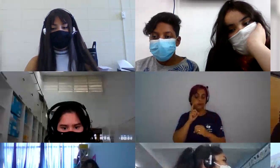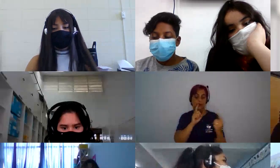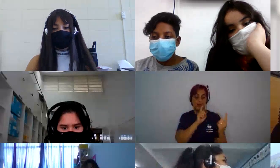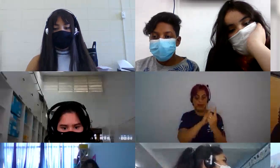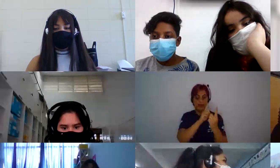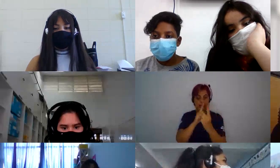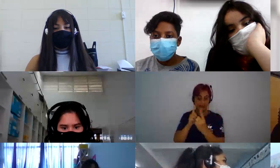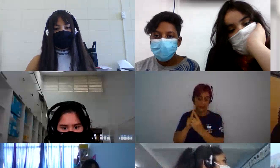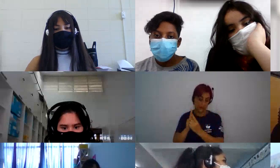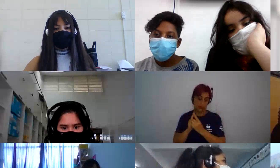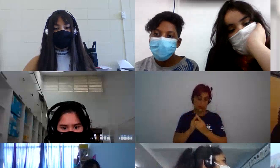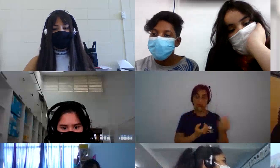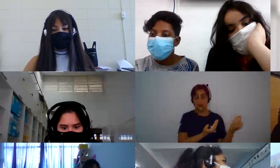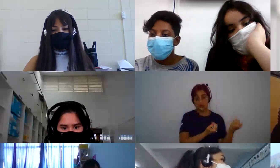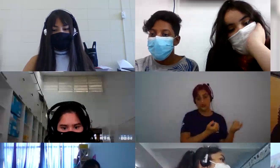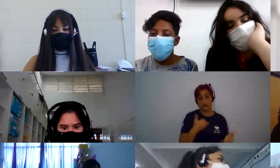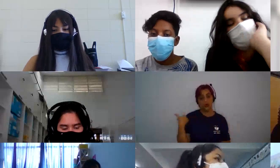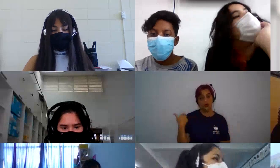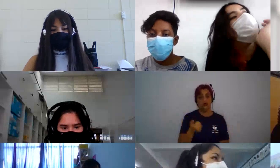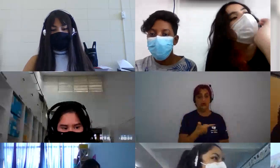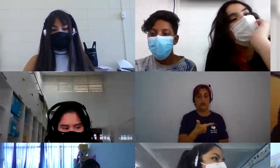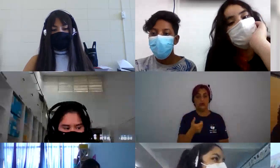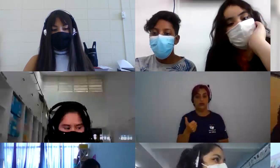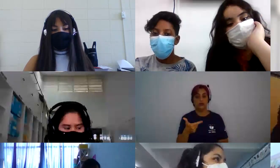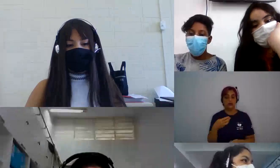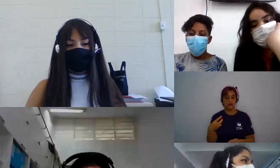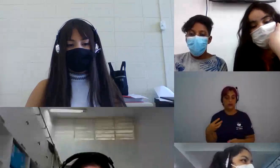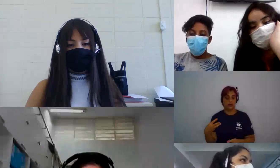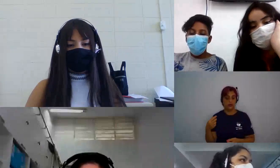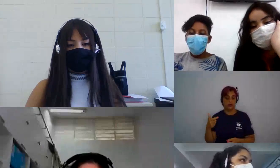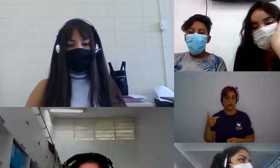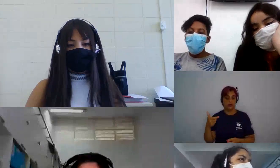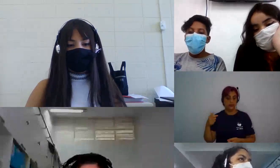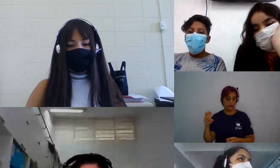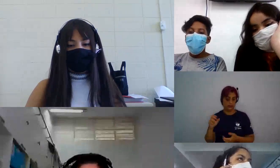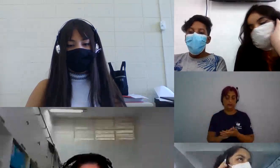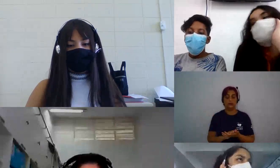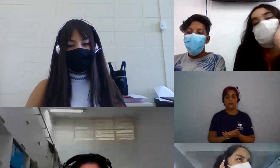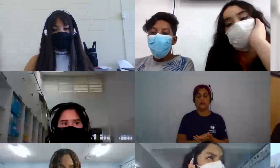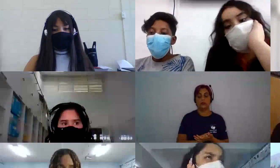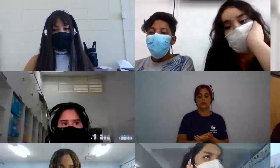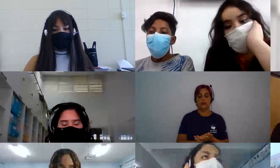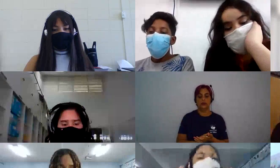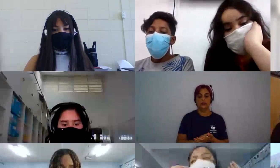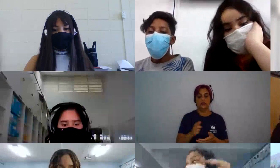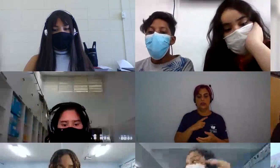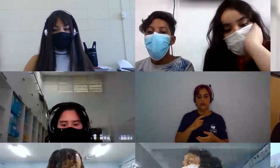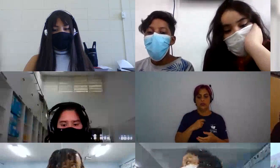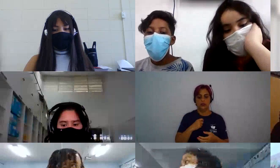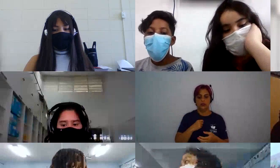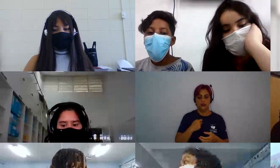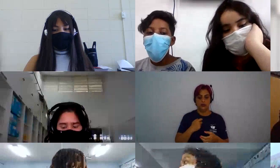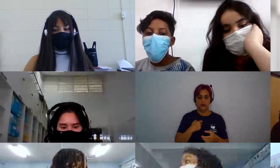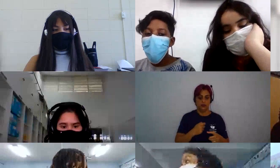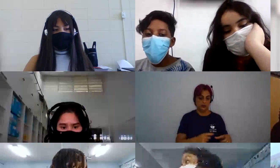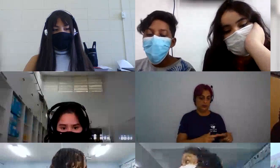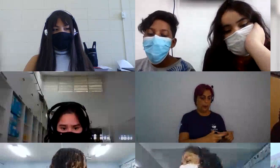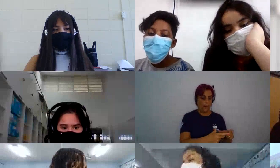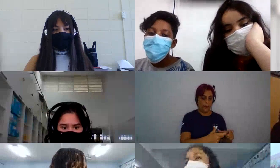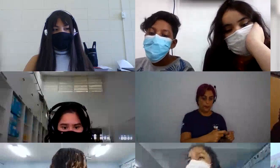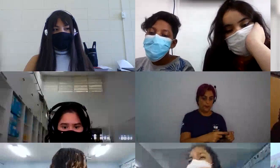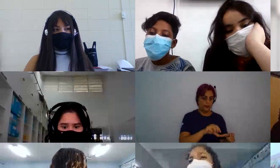gente que nem vocês, 12, 13, 14, 15 anos. Esse era o trabalho. Eles colocavam um gravadorzinho e gravavam a